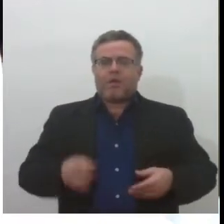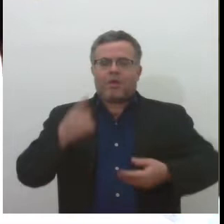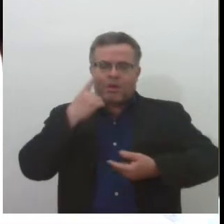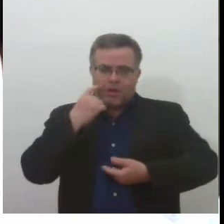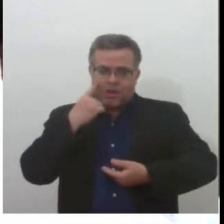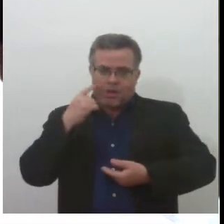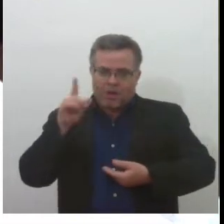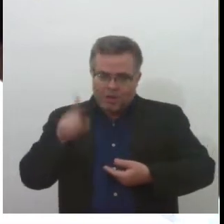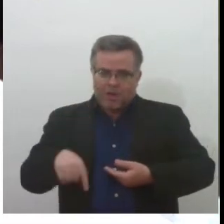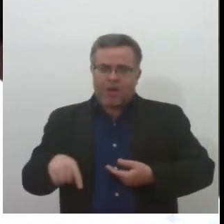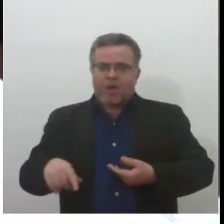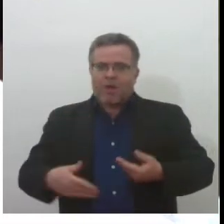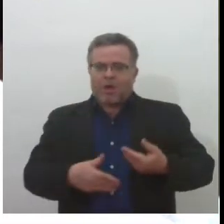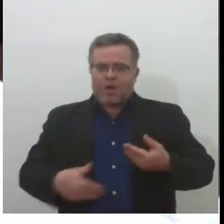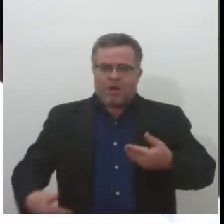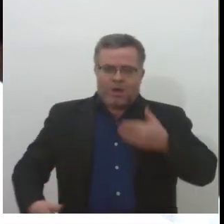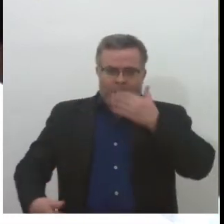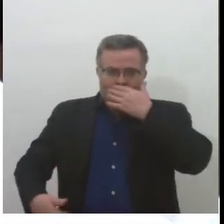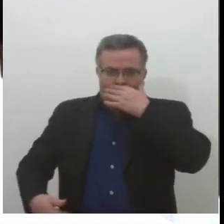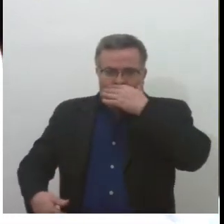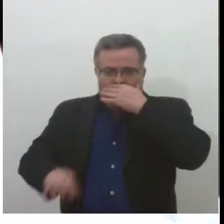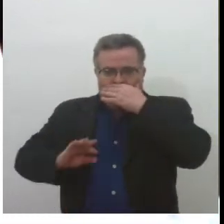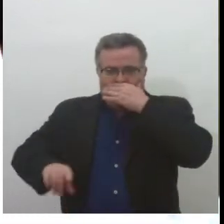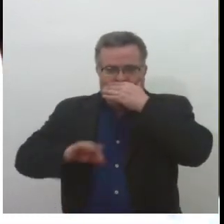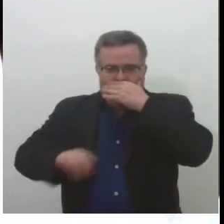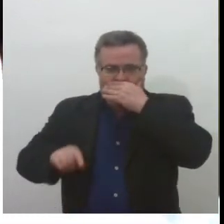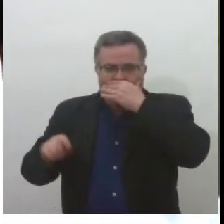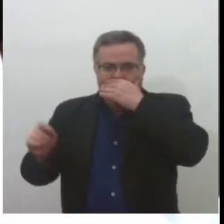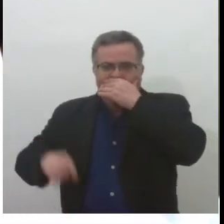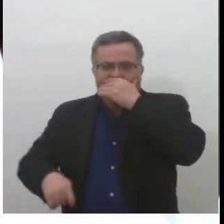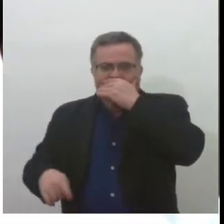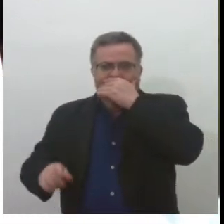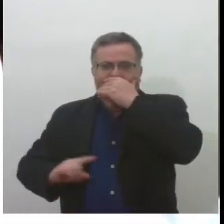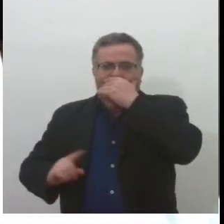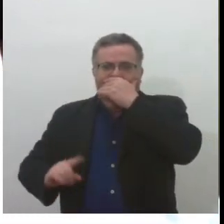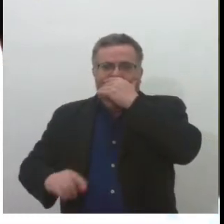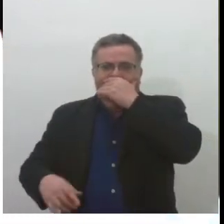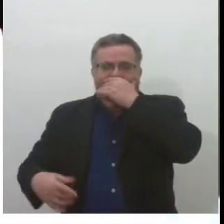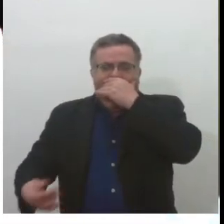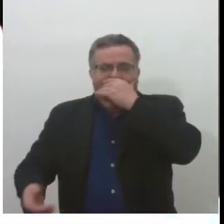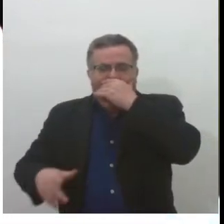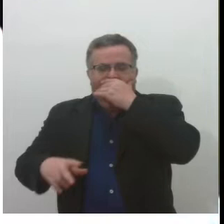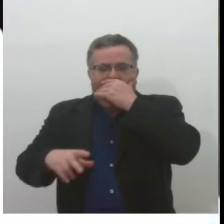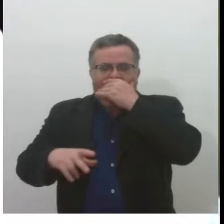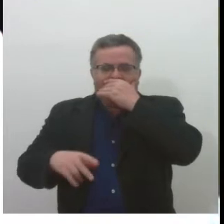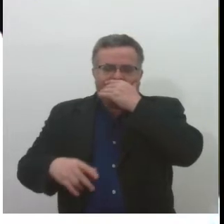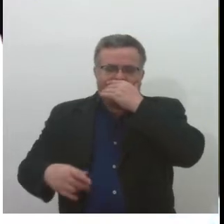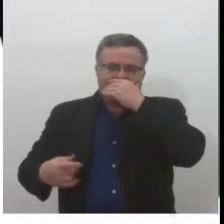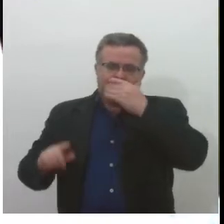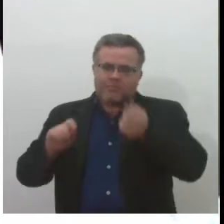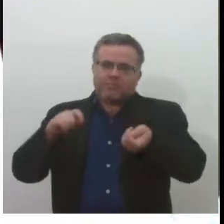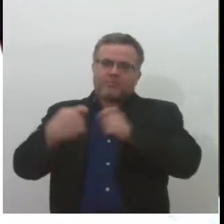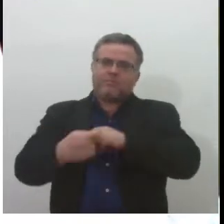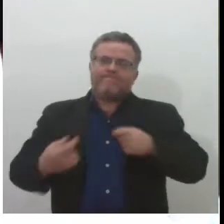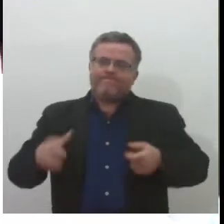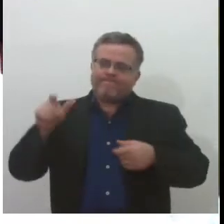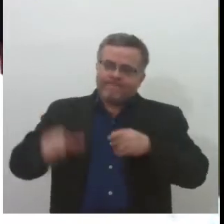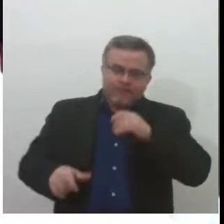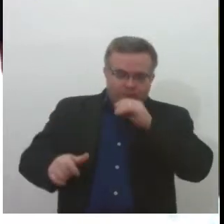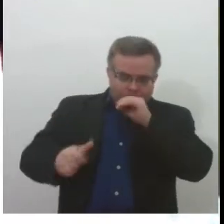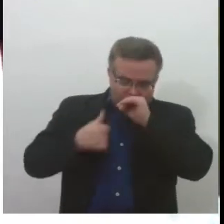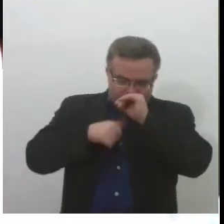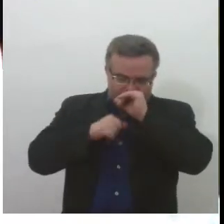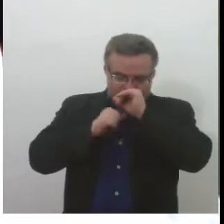dele que é fome e vontade de mamar então é preciso que isso seja bem adaptado e as mães vão pegando